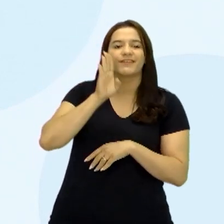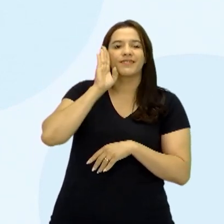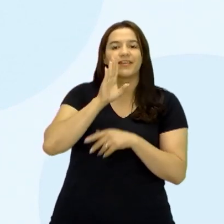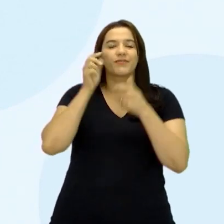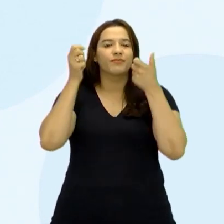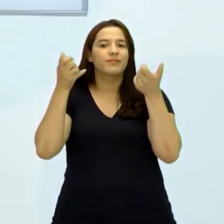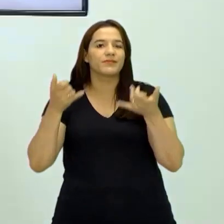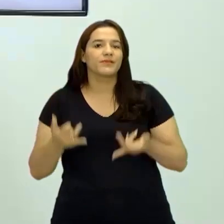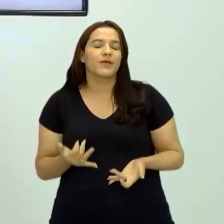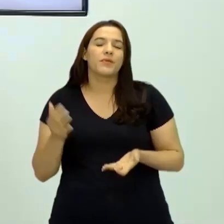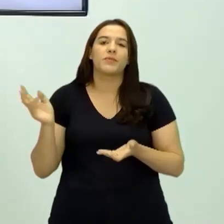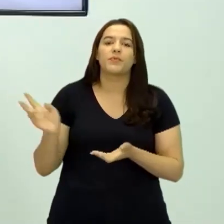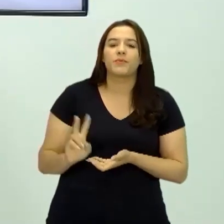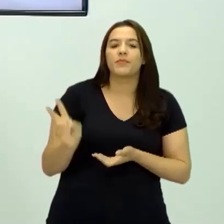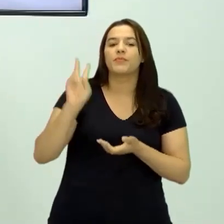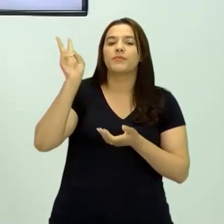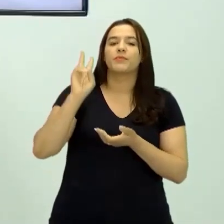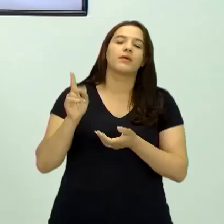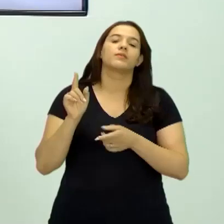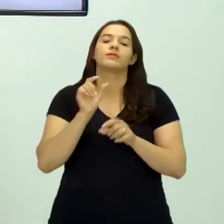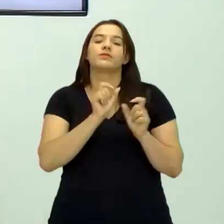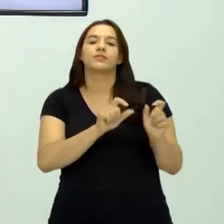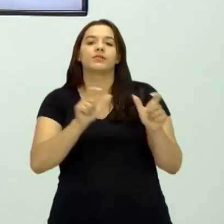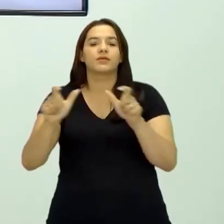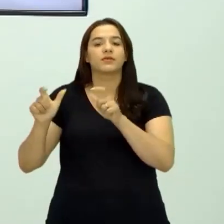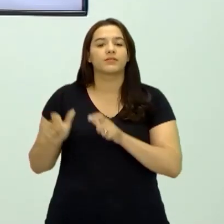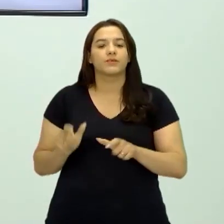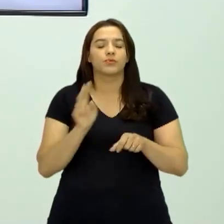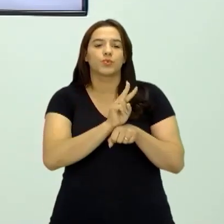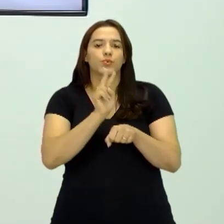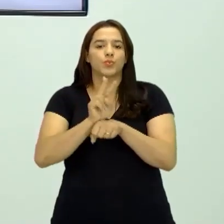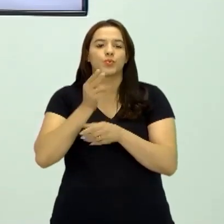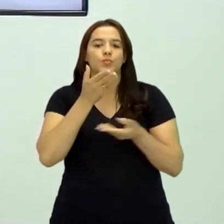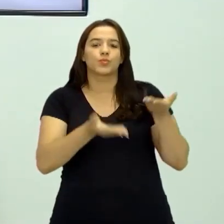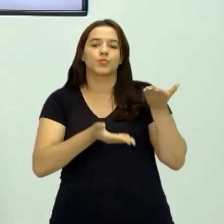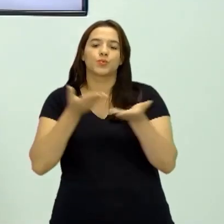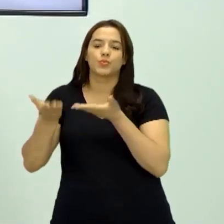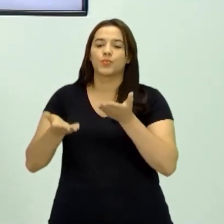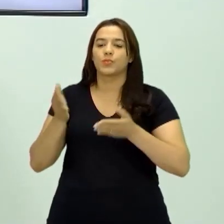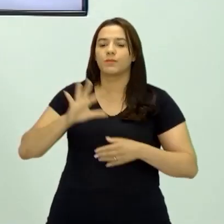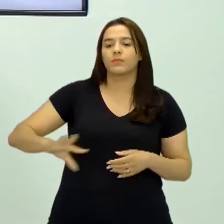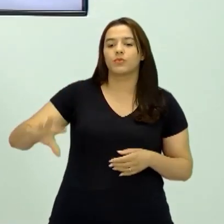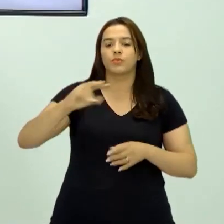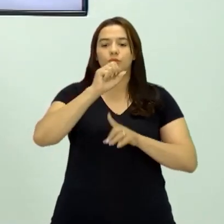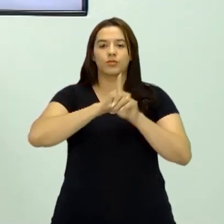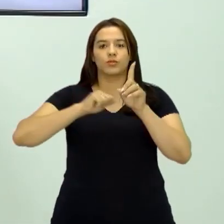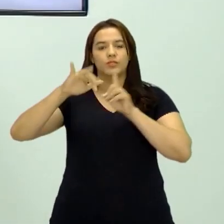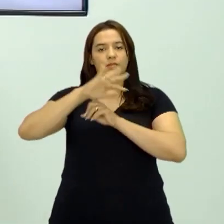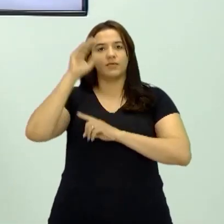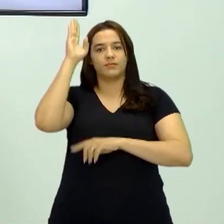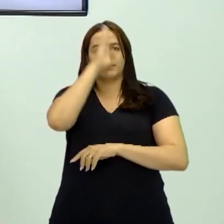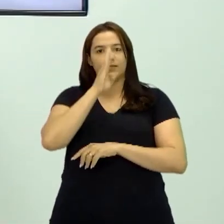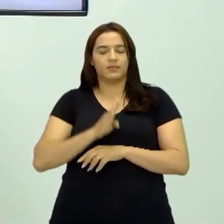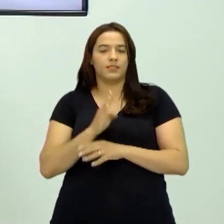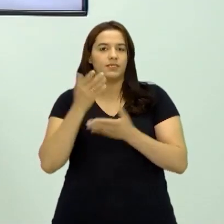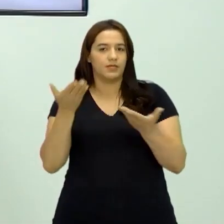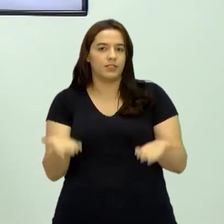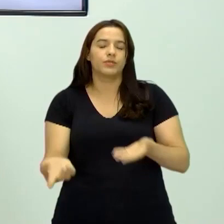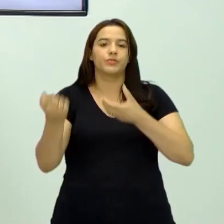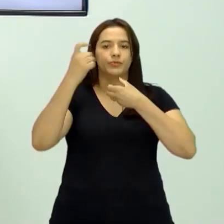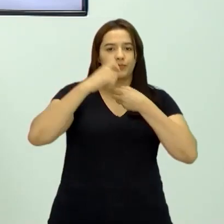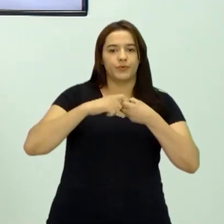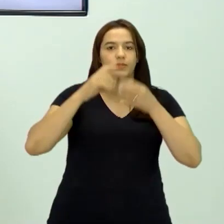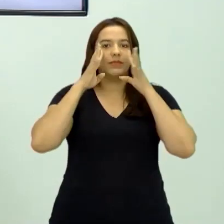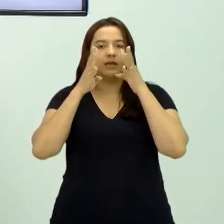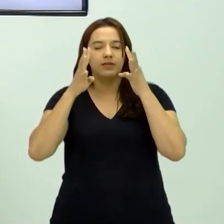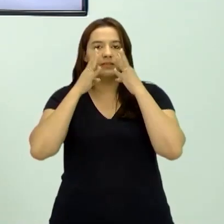aí sobre o valor das unidades de conservação para a sociedade brasileira. Daqui a pouco a gente volta, presta